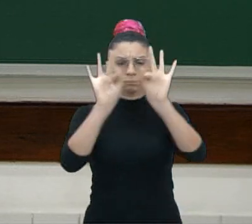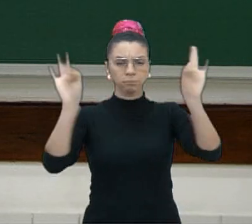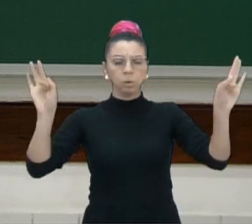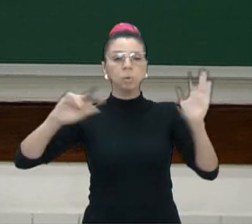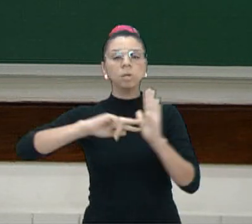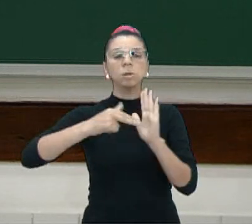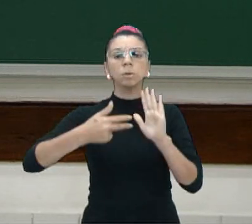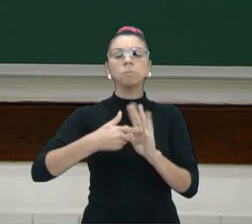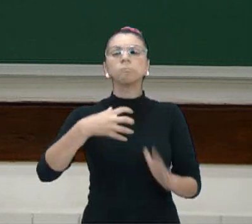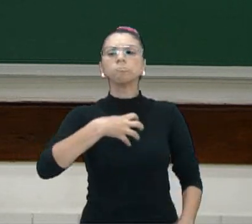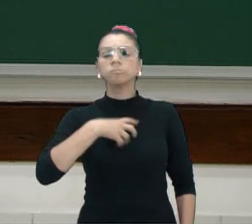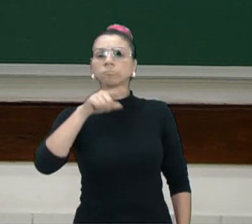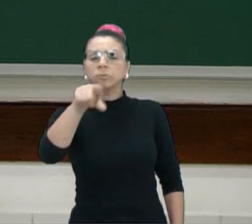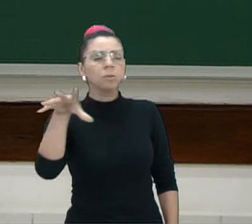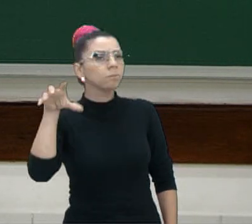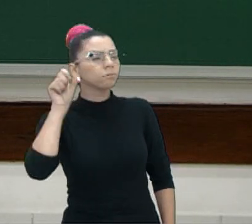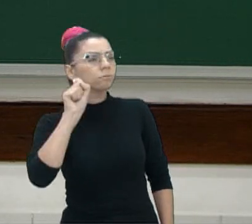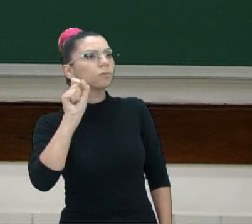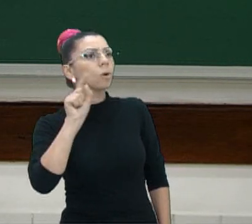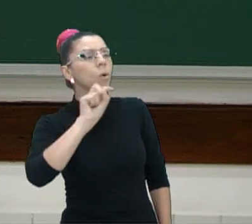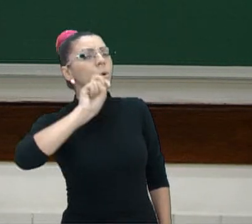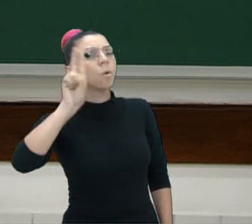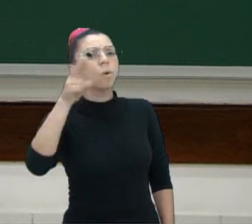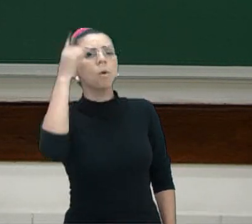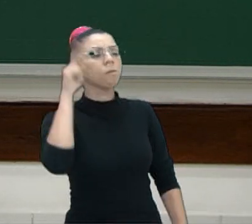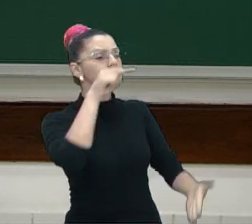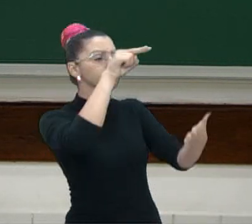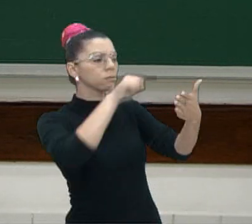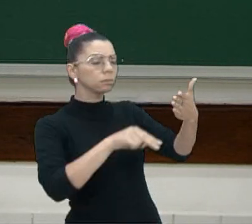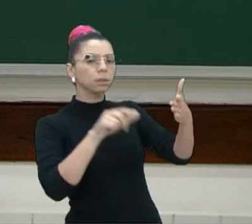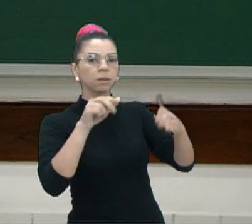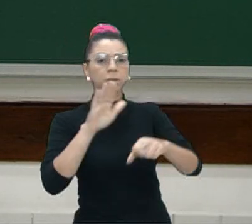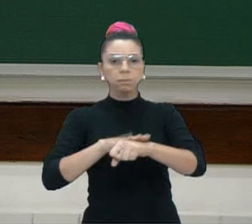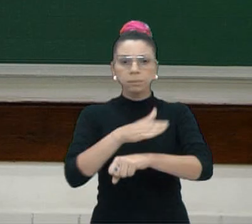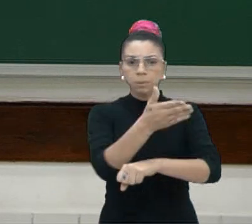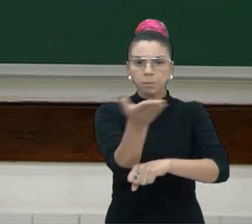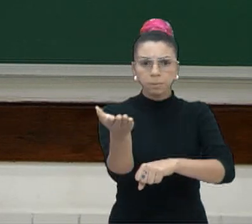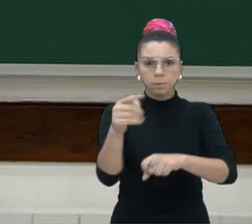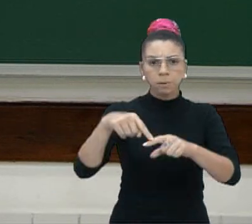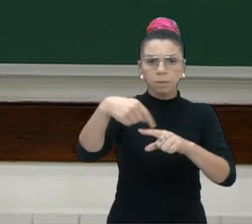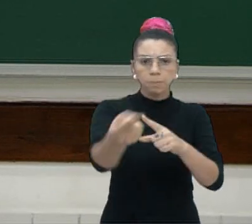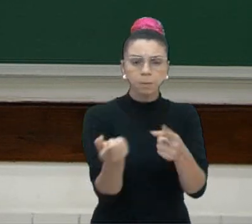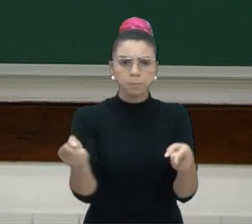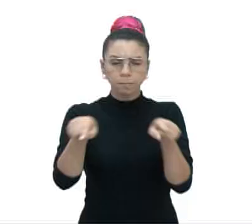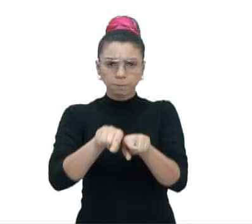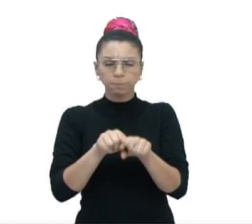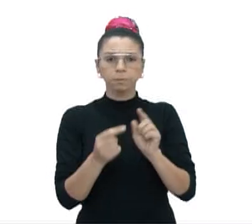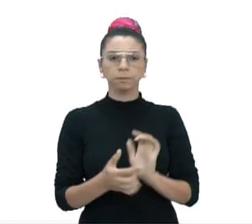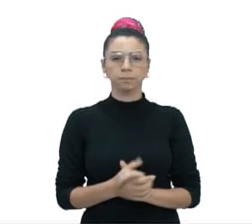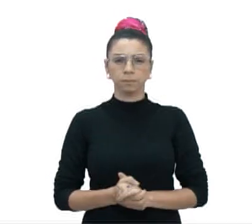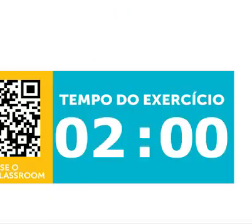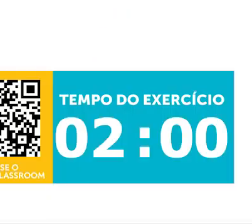quando você ouve de alguém ou quando você o lê em algum lugar? Vou dar um tempinho para você responder e eu volto já.